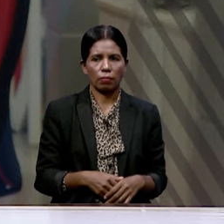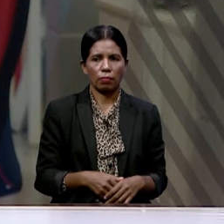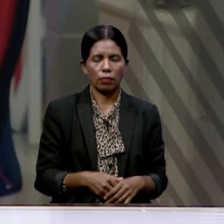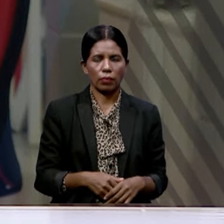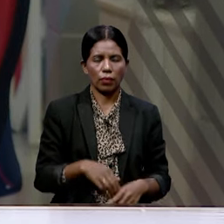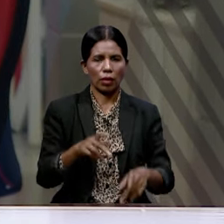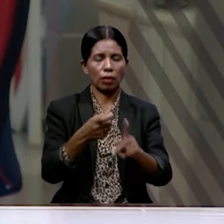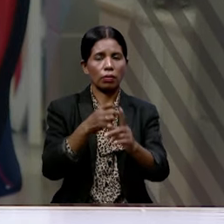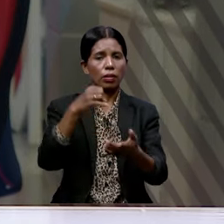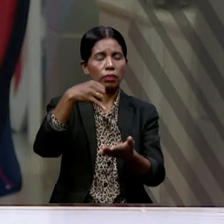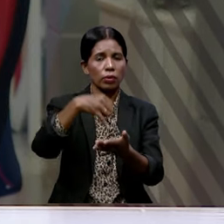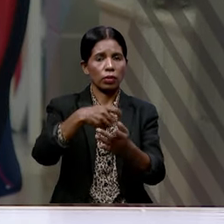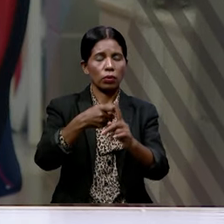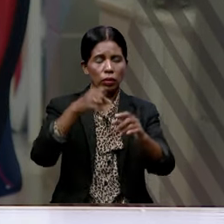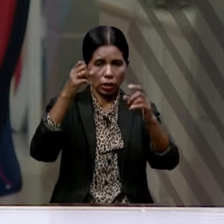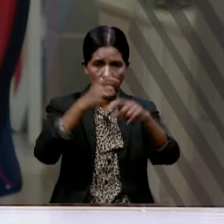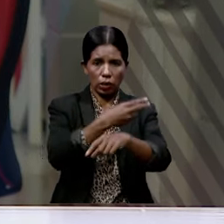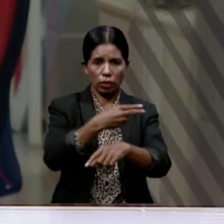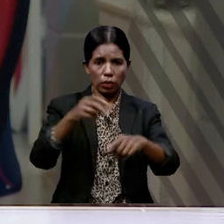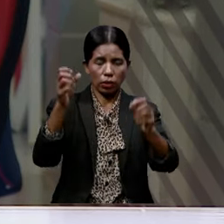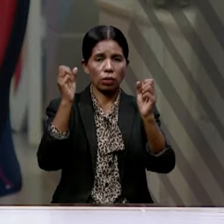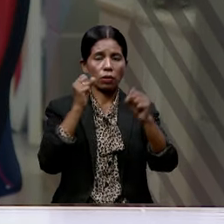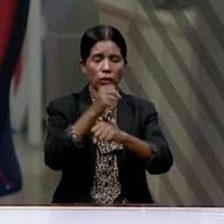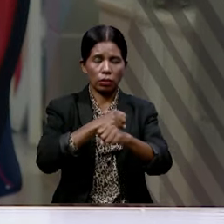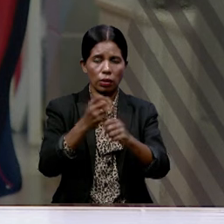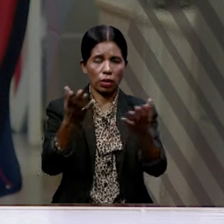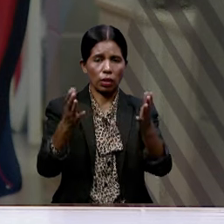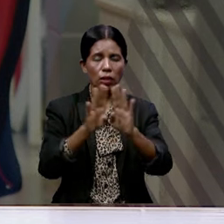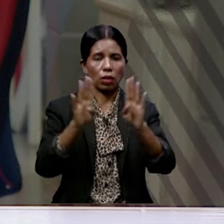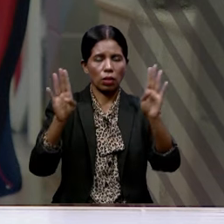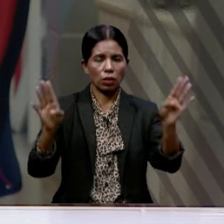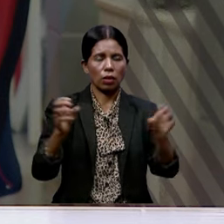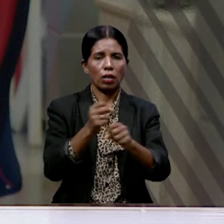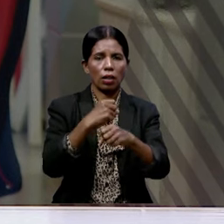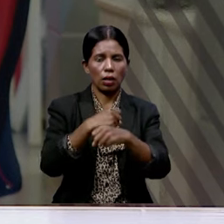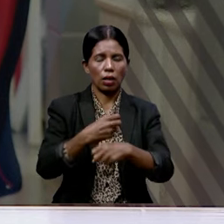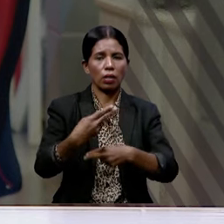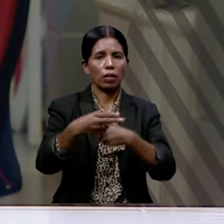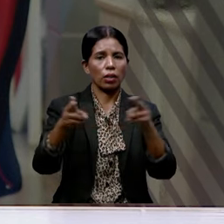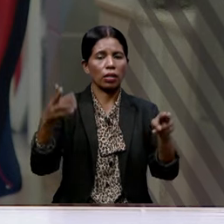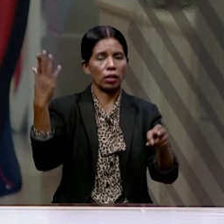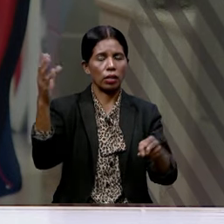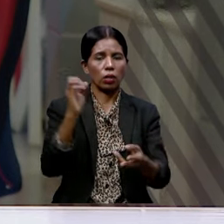Investidor hus Indonesia no Singapura hakarak loke fabrika hena iha oikusi.